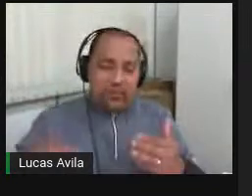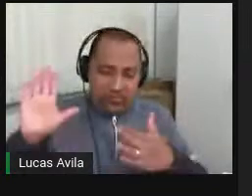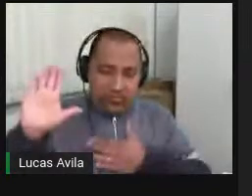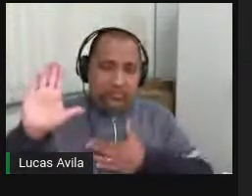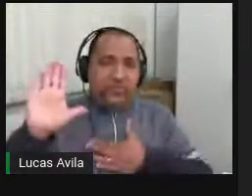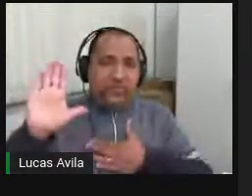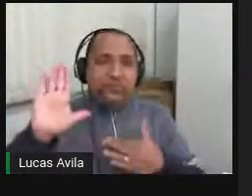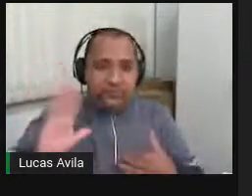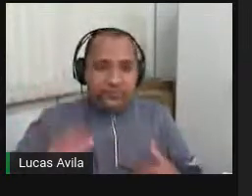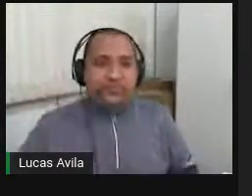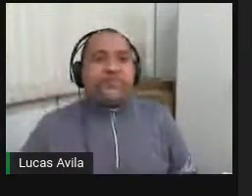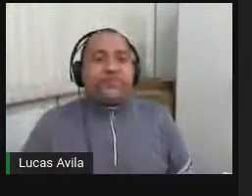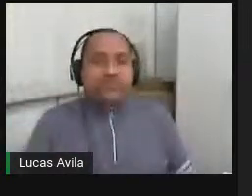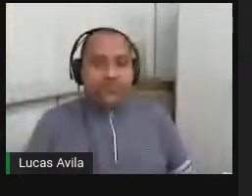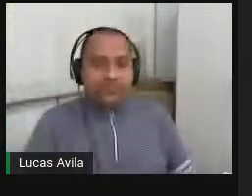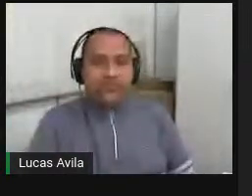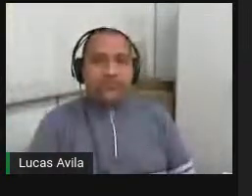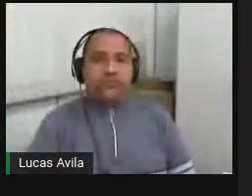Assim eu prometo.